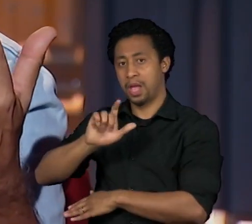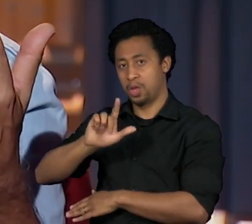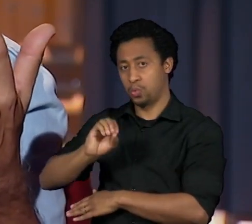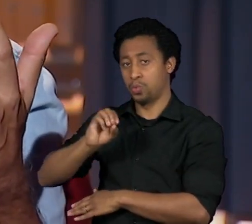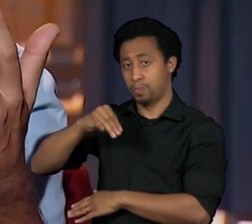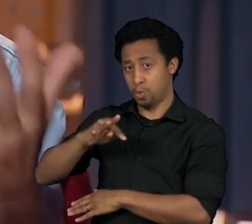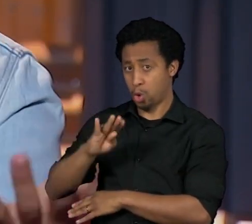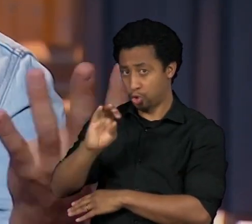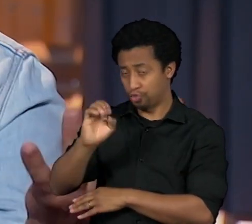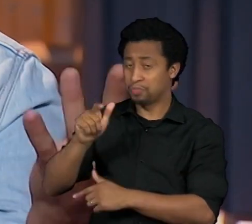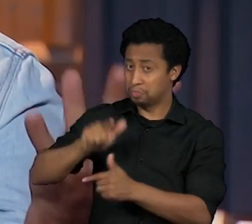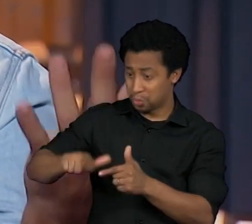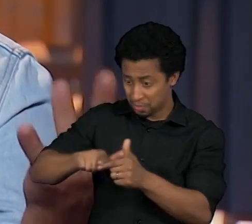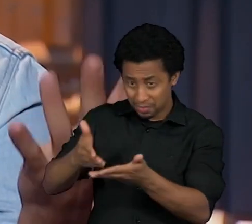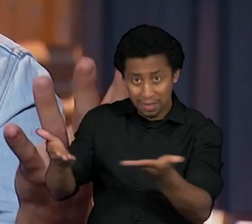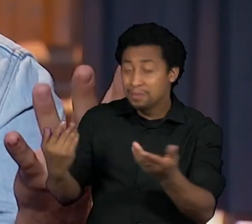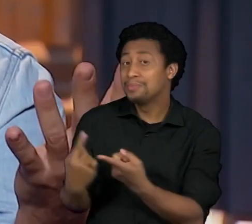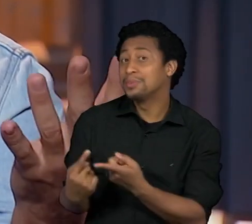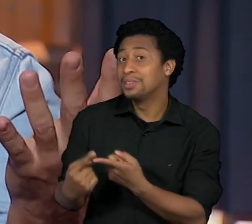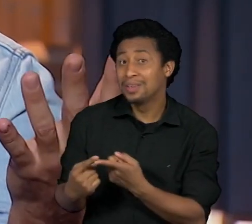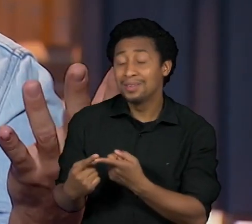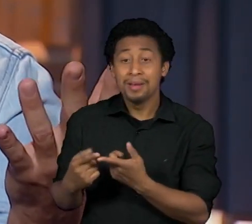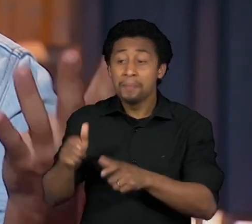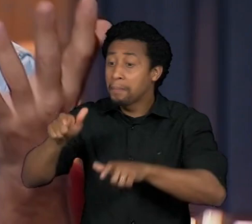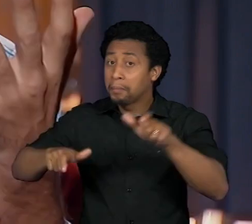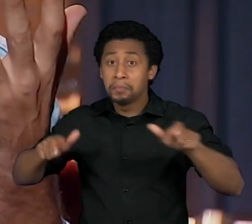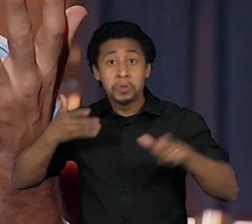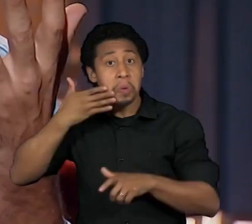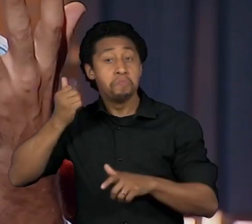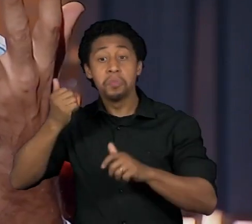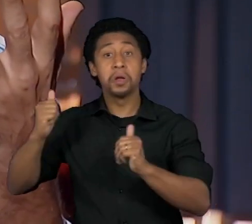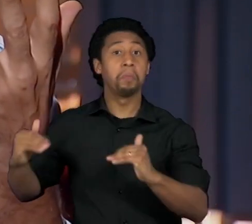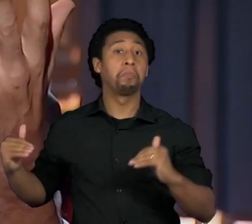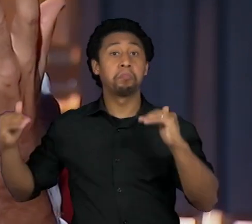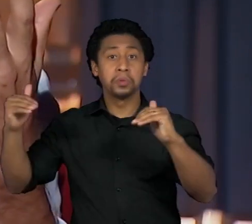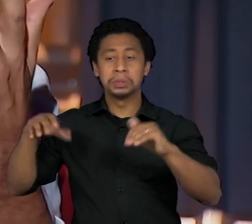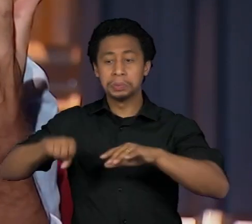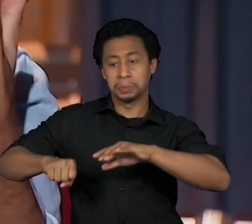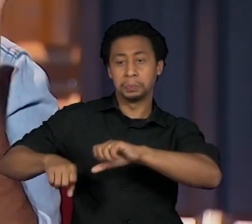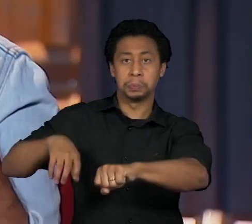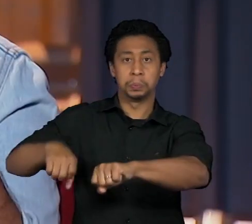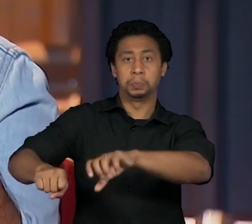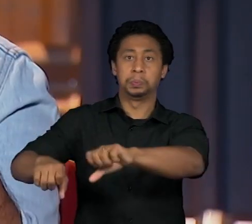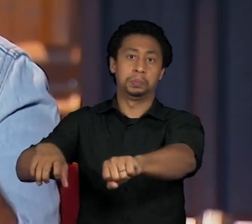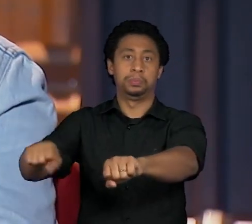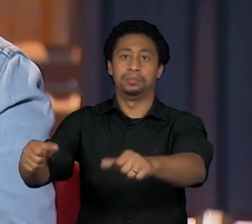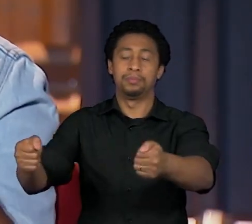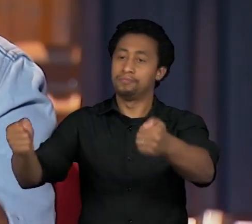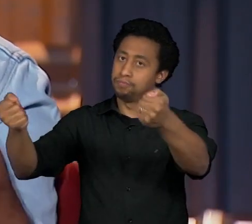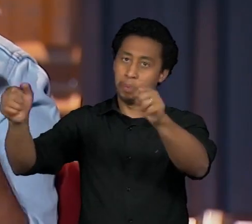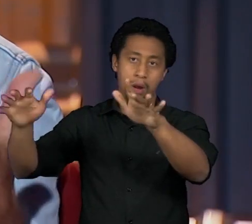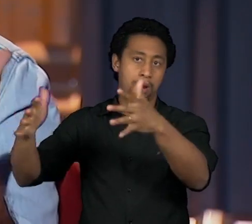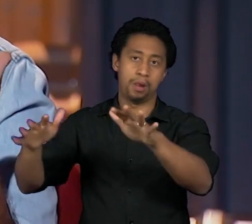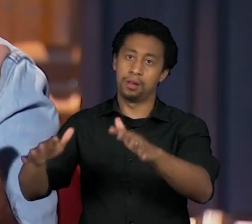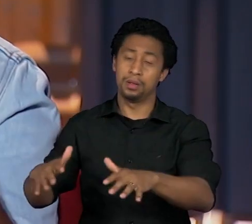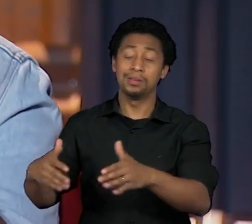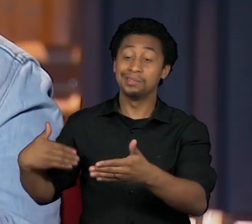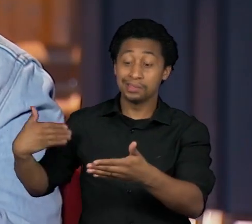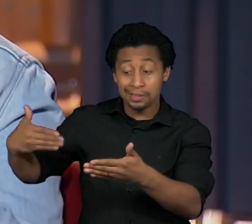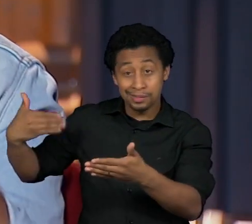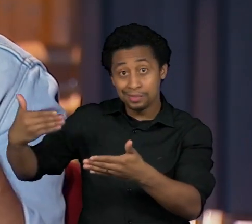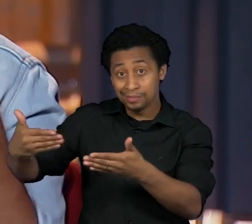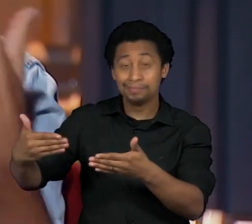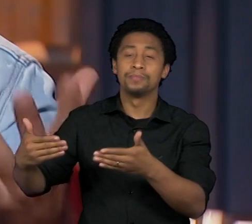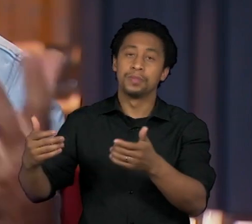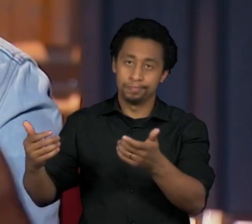brancos, e o tipo de benefício que se extrai é um benefício de impacto que vai se reduzindo ao longo do tempo, que